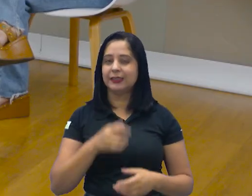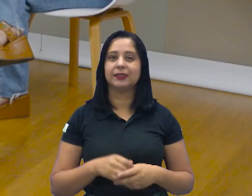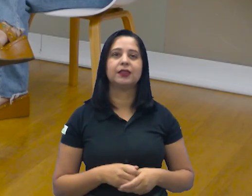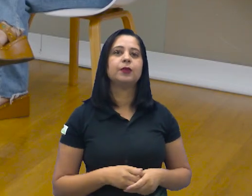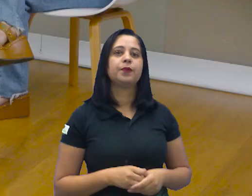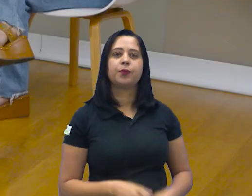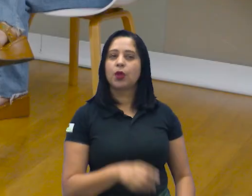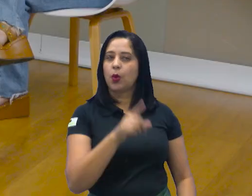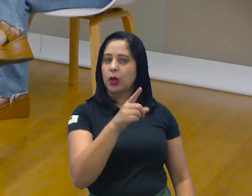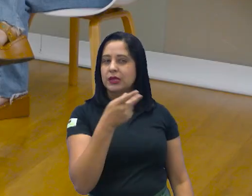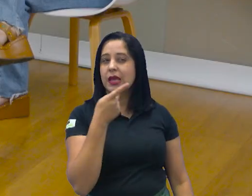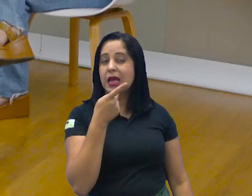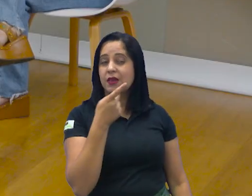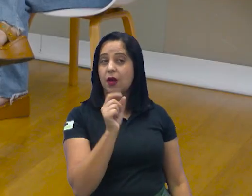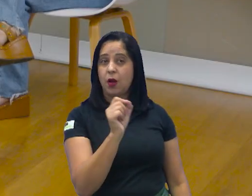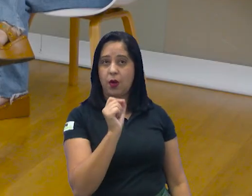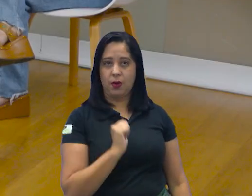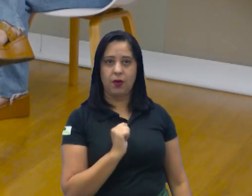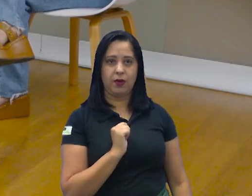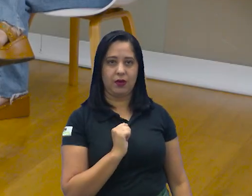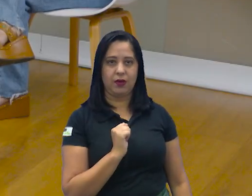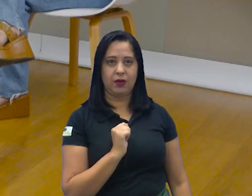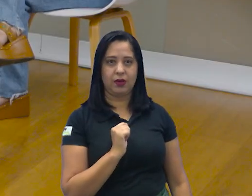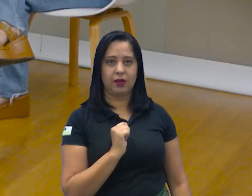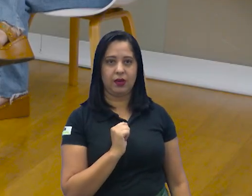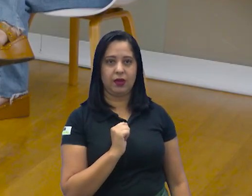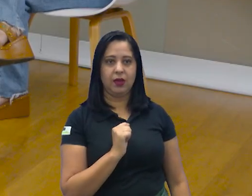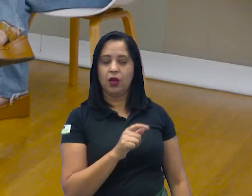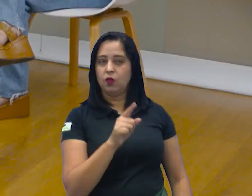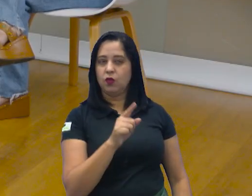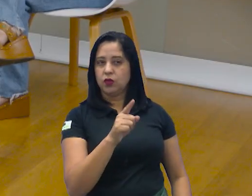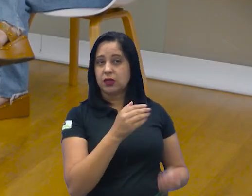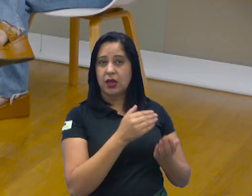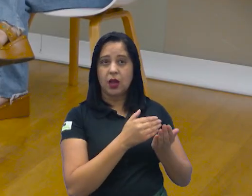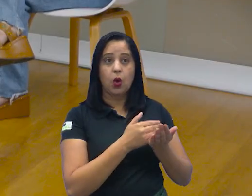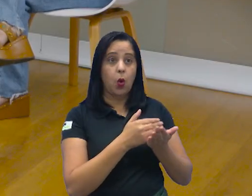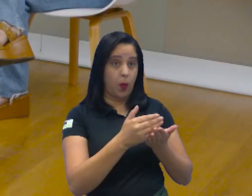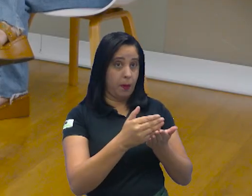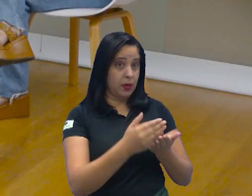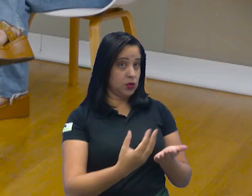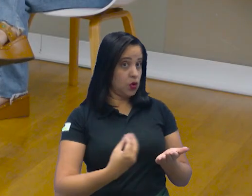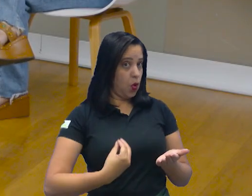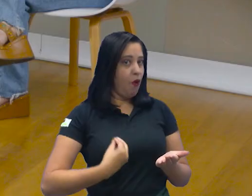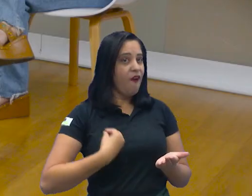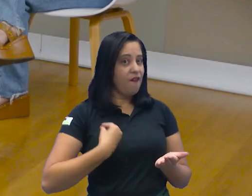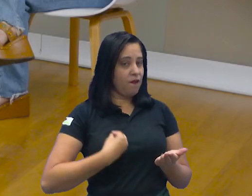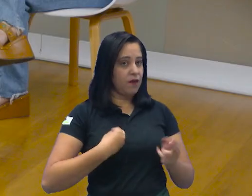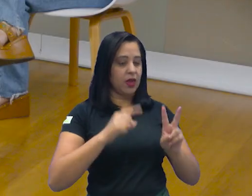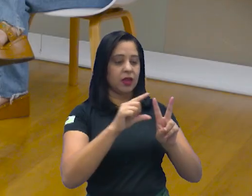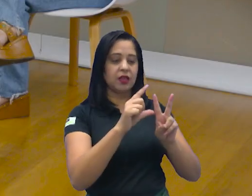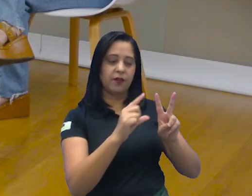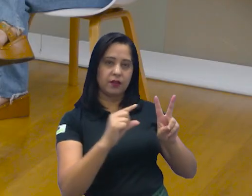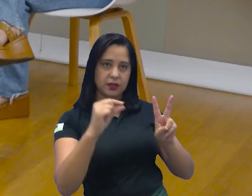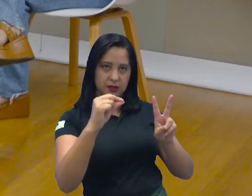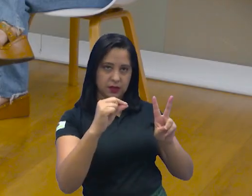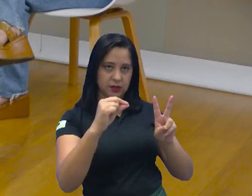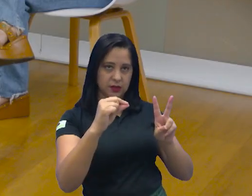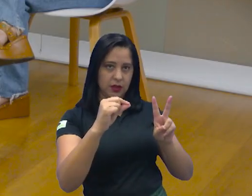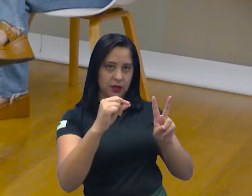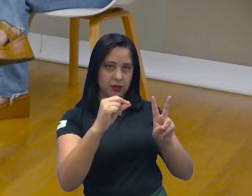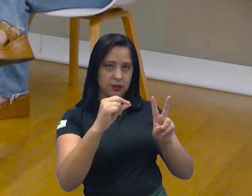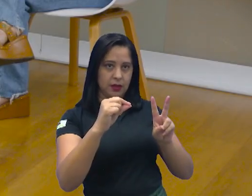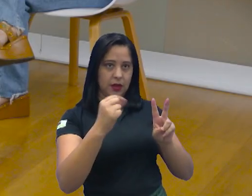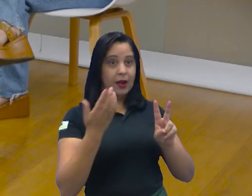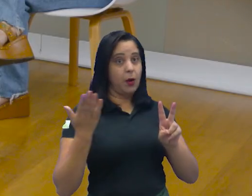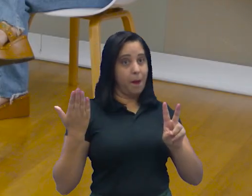gente conversando aqui nos bastidores, que você começou nesse... É um estilo de vida, mais do que só pensar em uma alimentação, um estilo de vida, na época